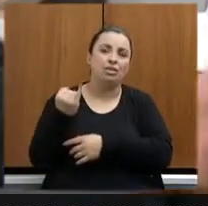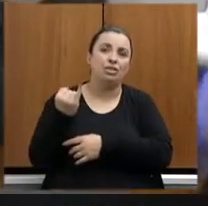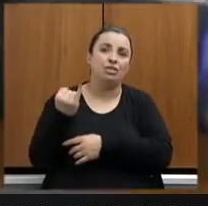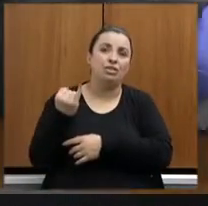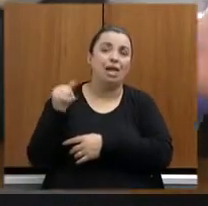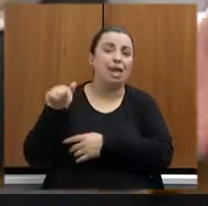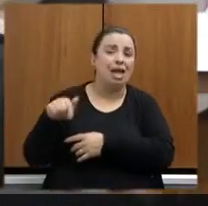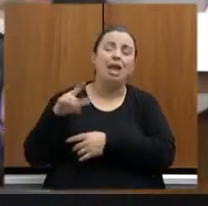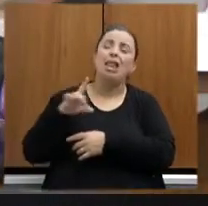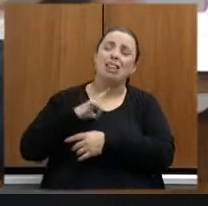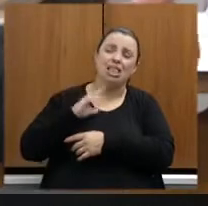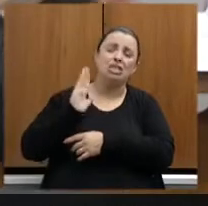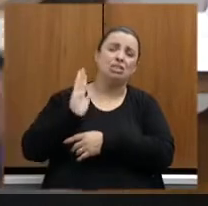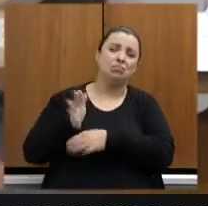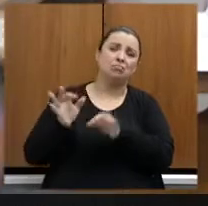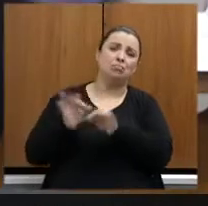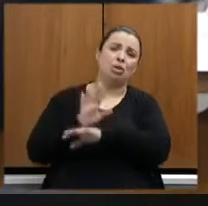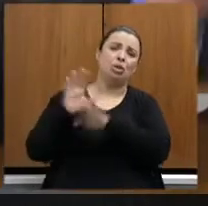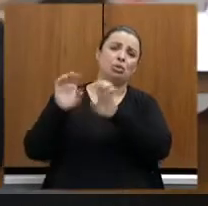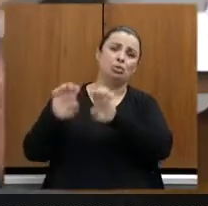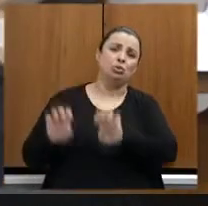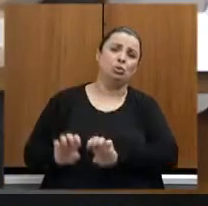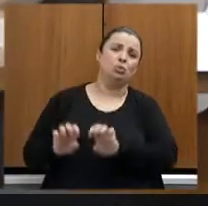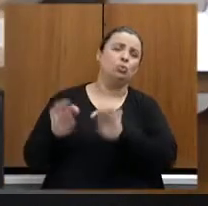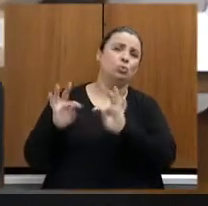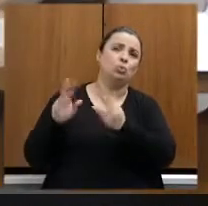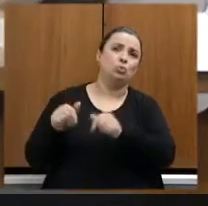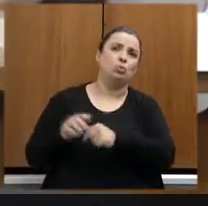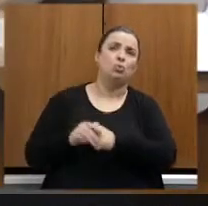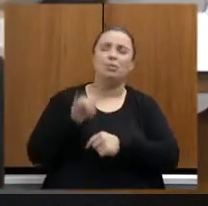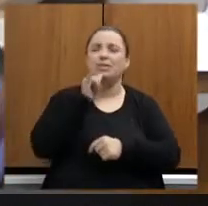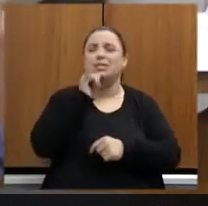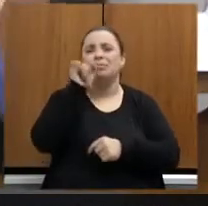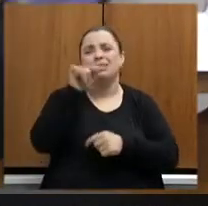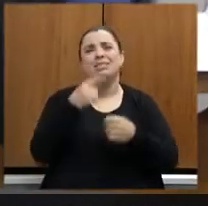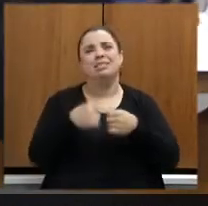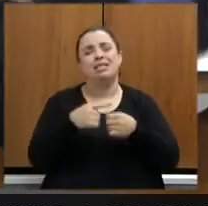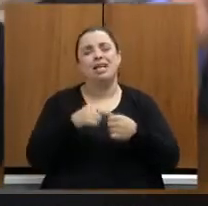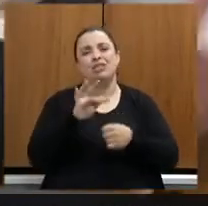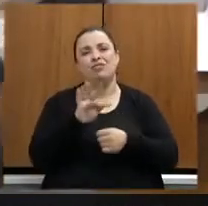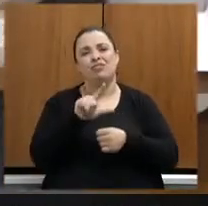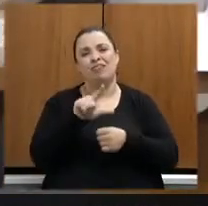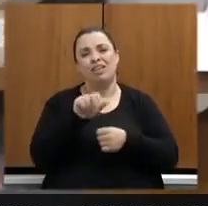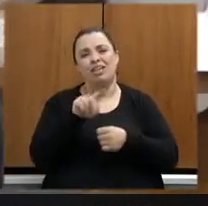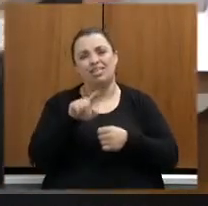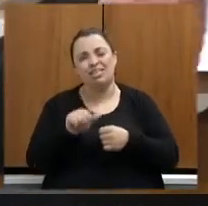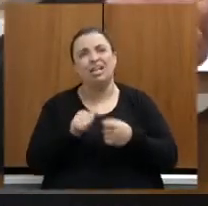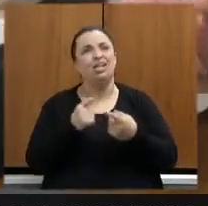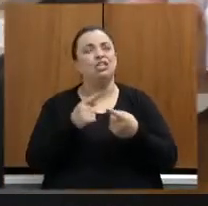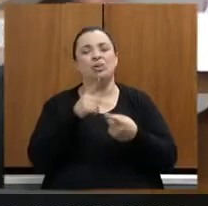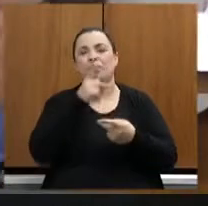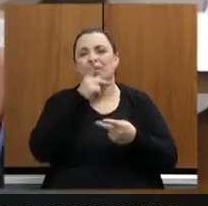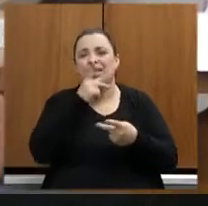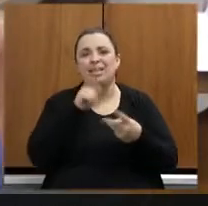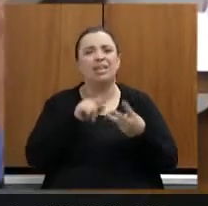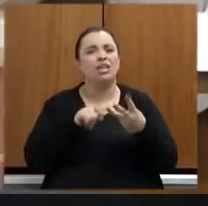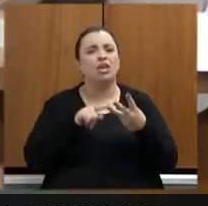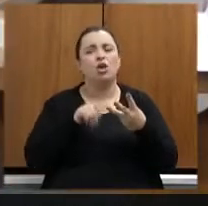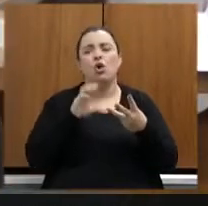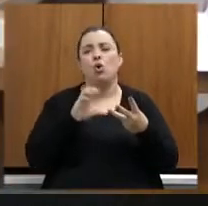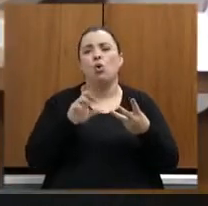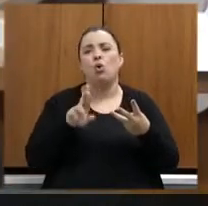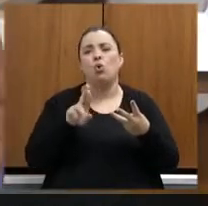como eu falei já tem toda estrutura é aqui em Felixlândia tem Curvelo tem equipe e tem leves